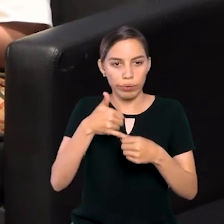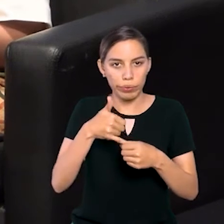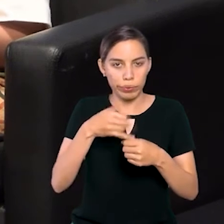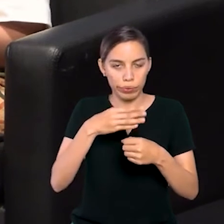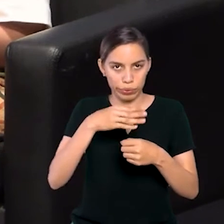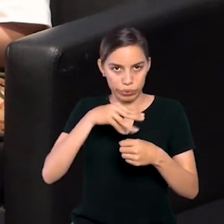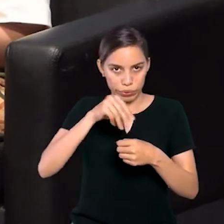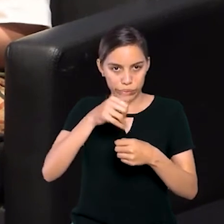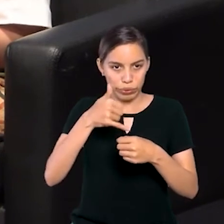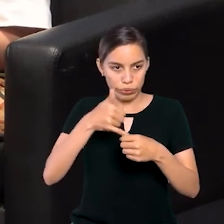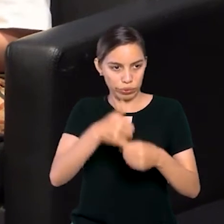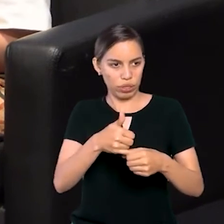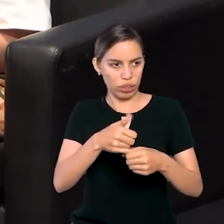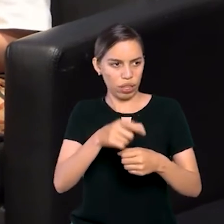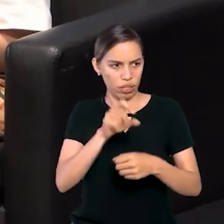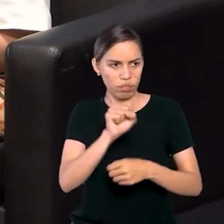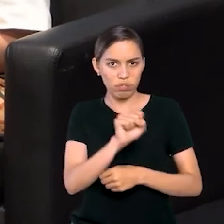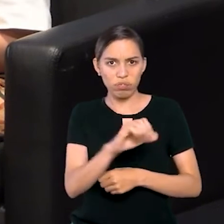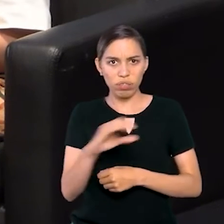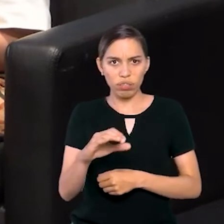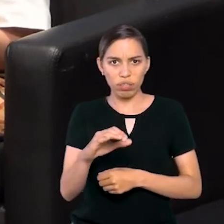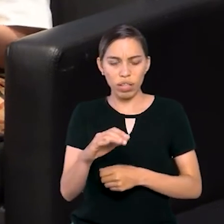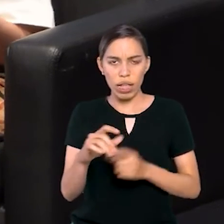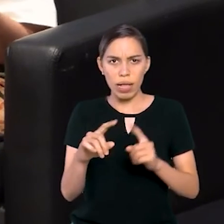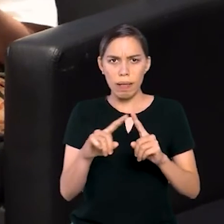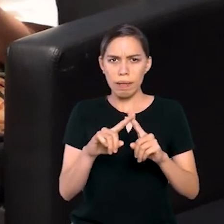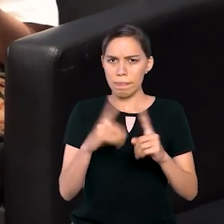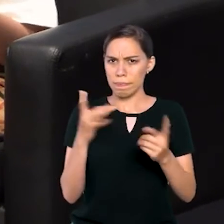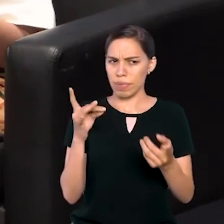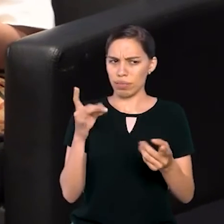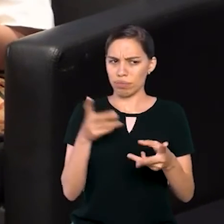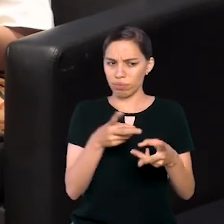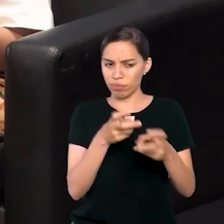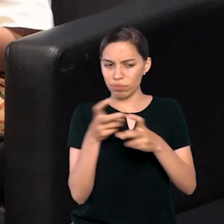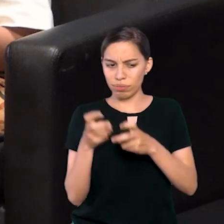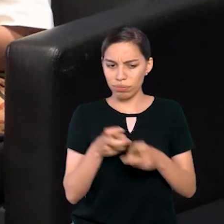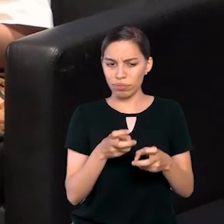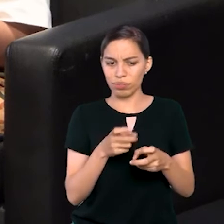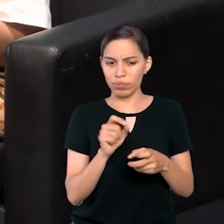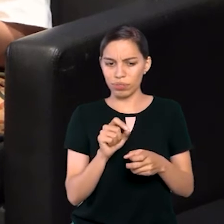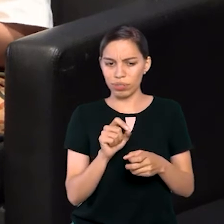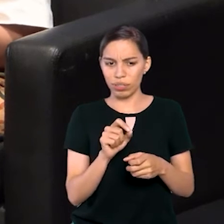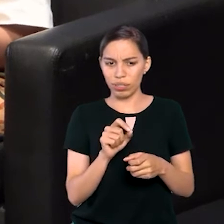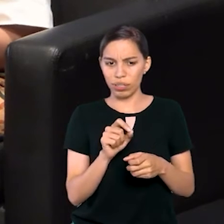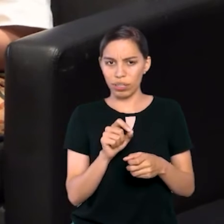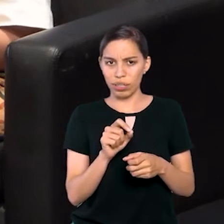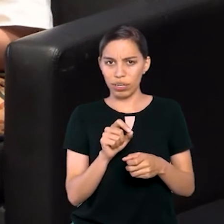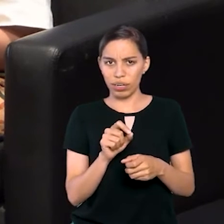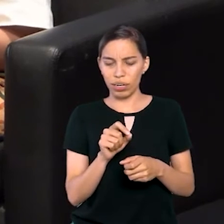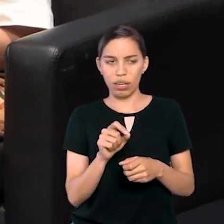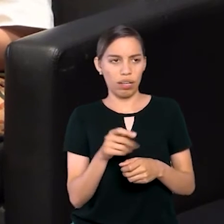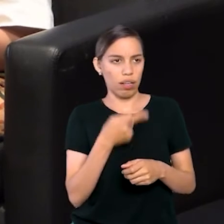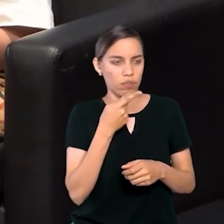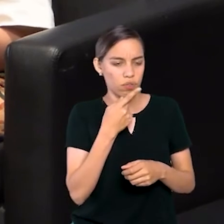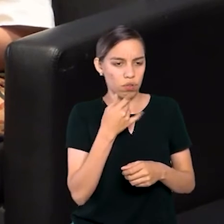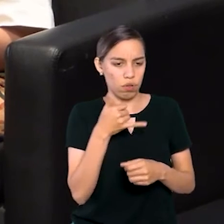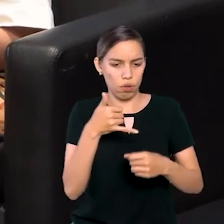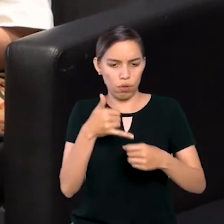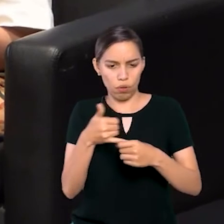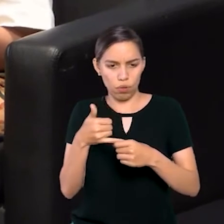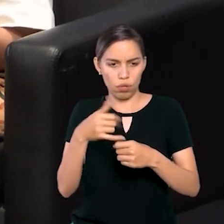né? E na minha pesquisa eu percebi que quando eles chegaram aqui, eles nomearam o mate